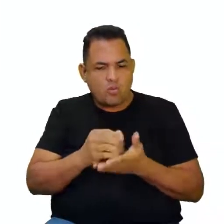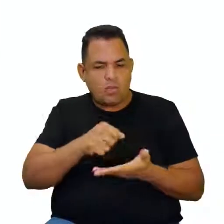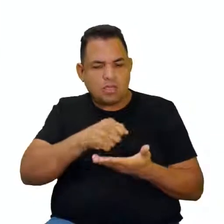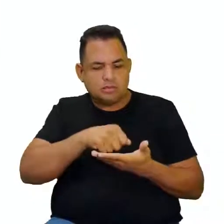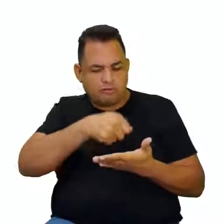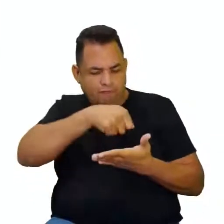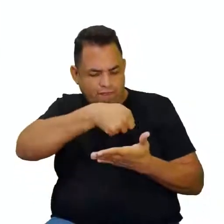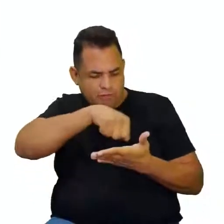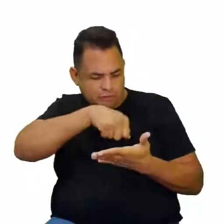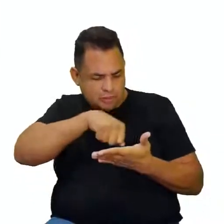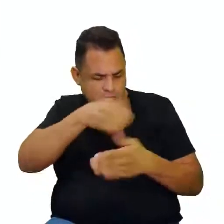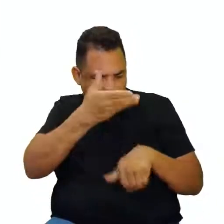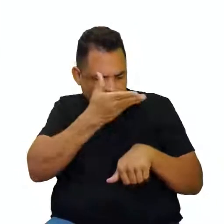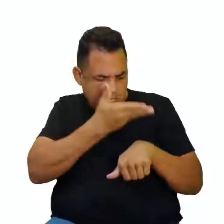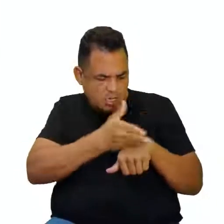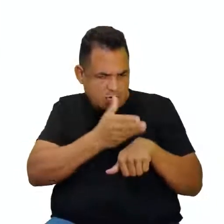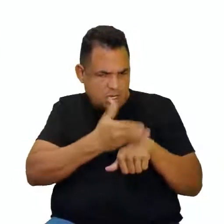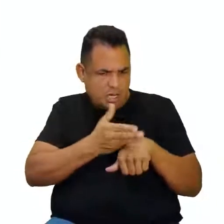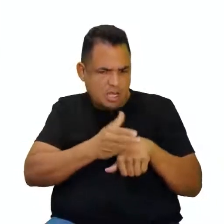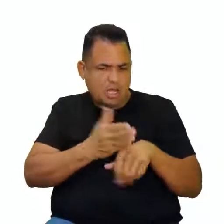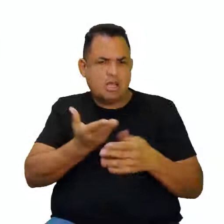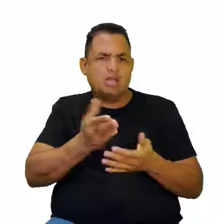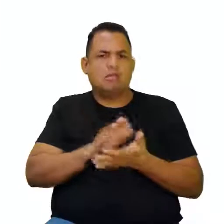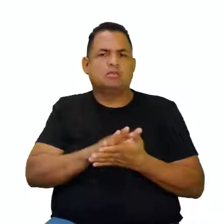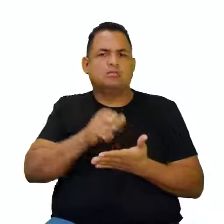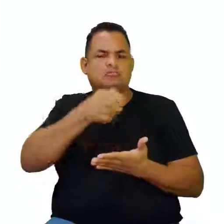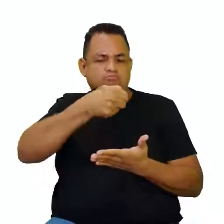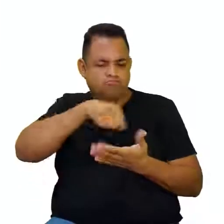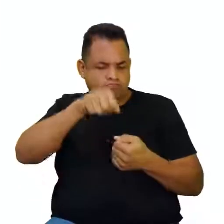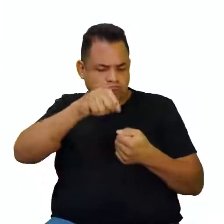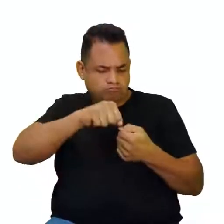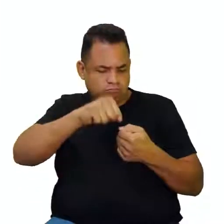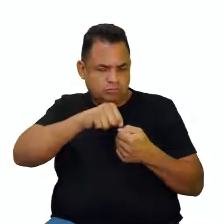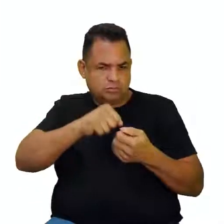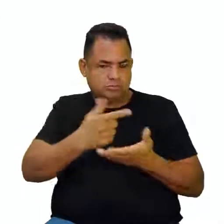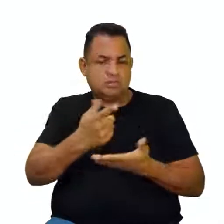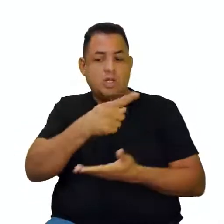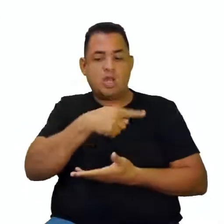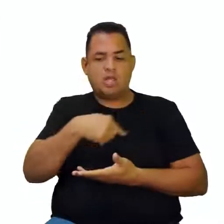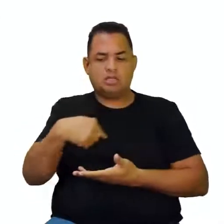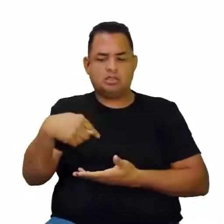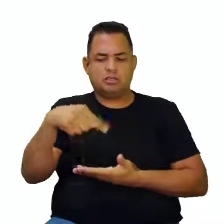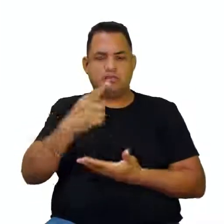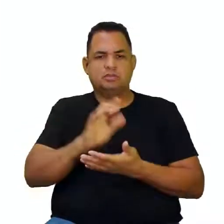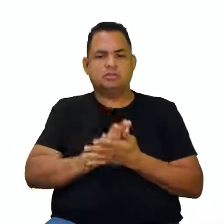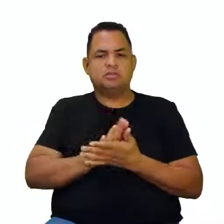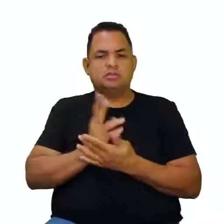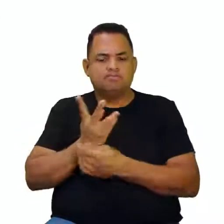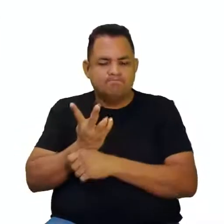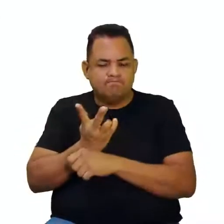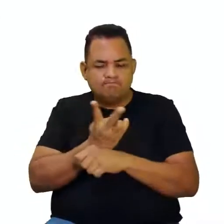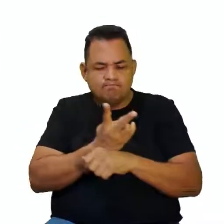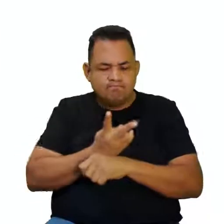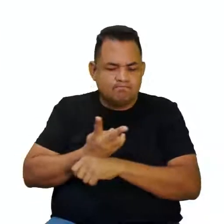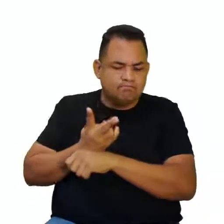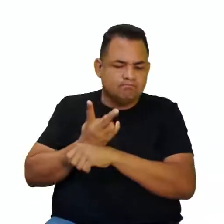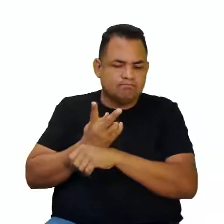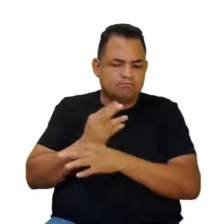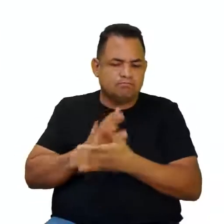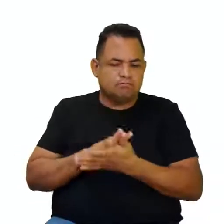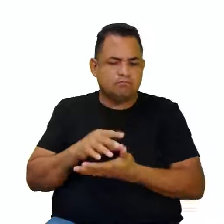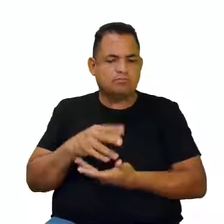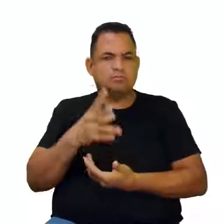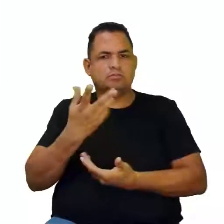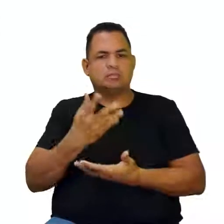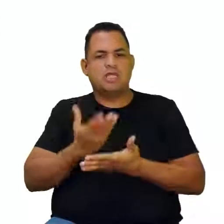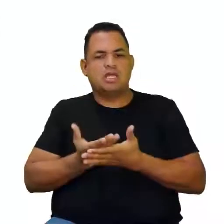resolver os exercícios, mesmo aqueles que nós já fizemos em sala, e você busca trazer de dentro